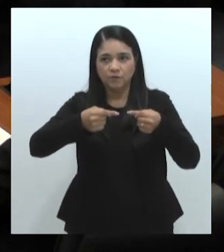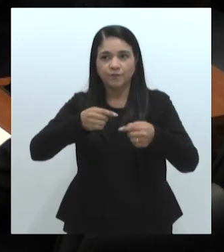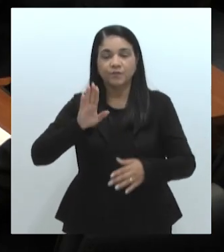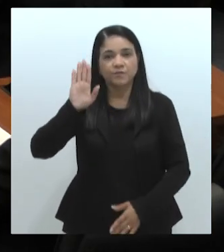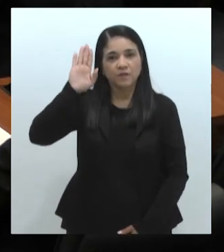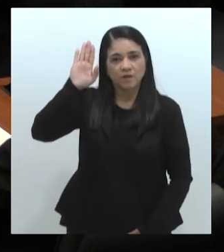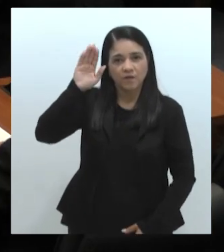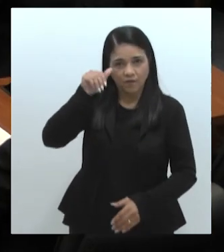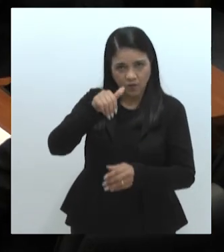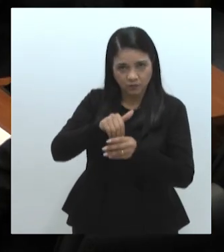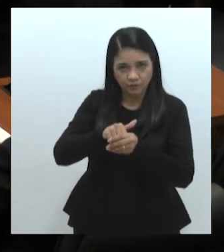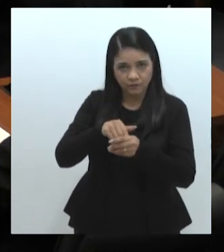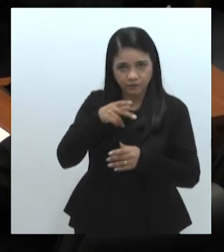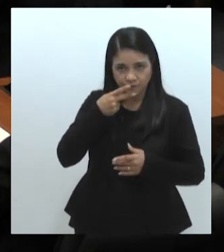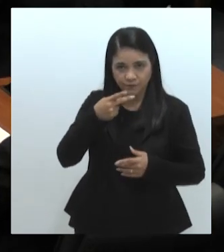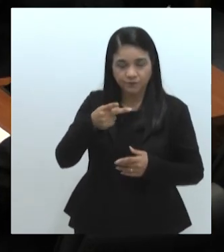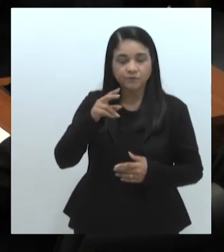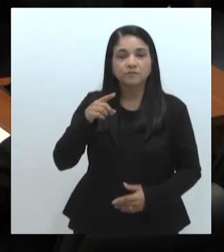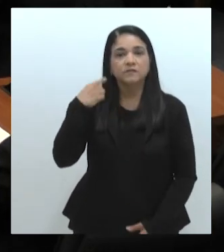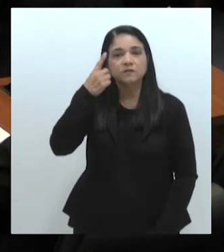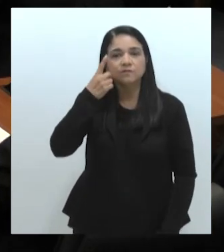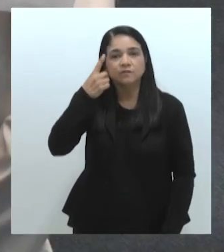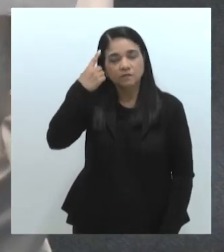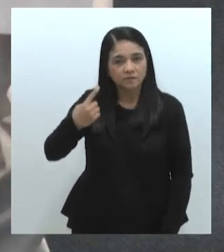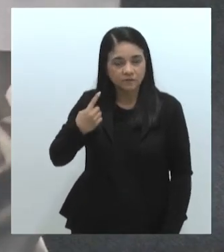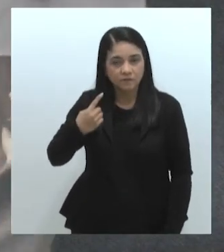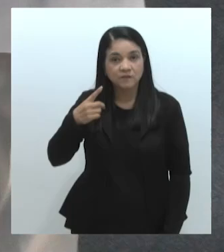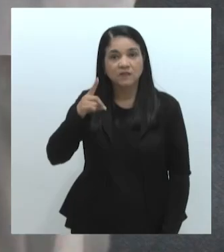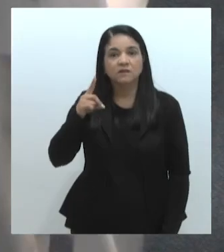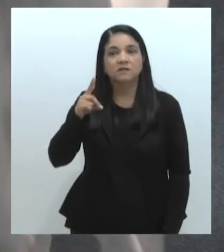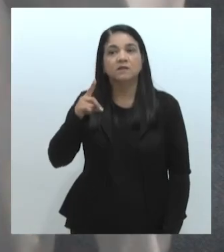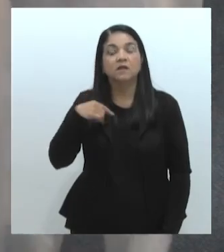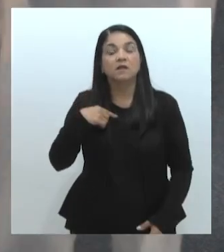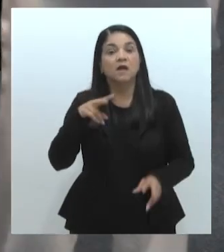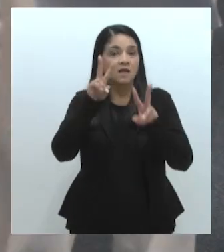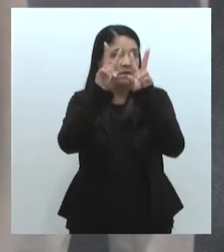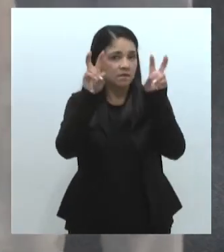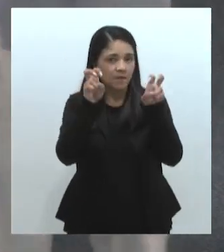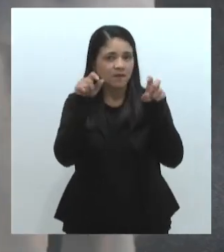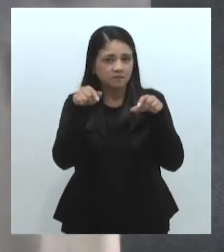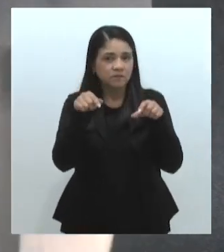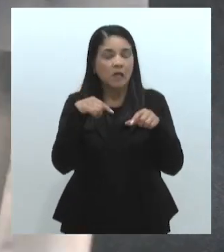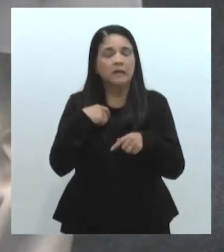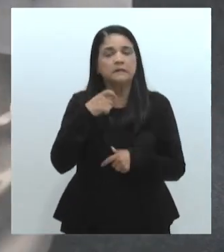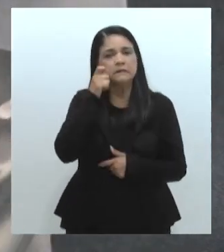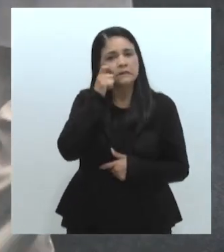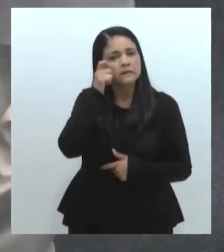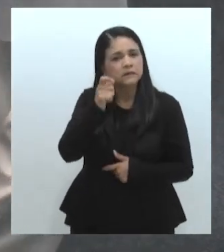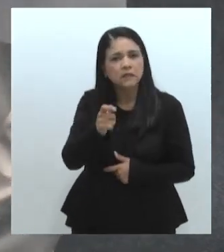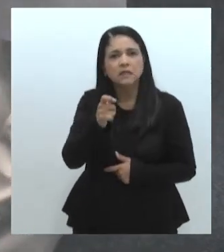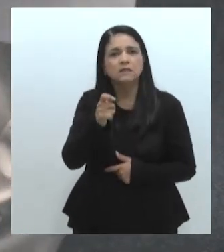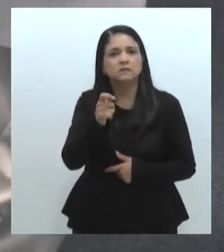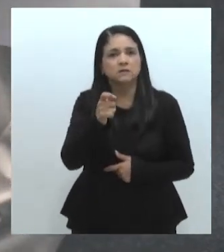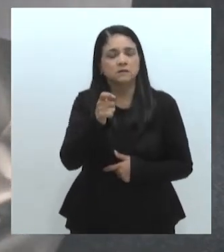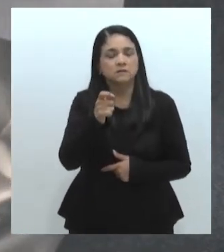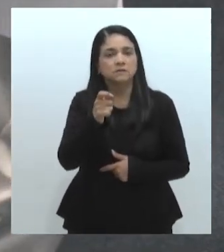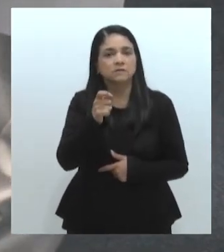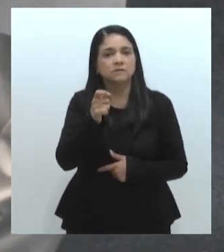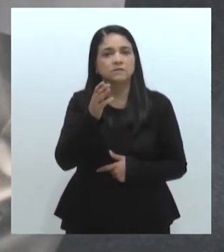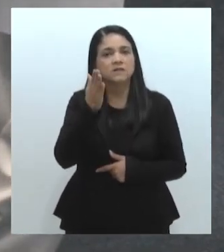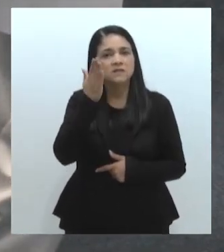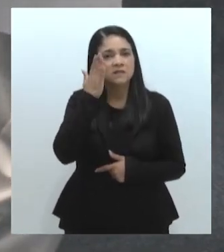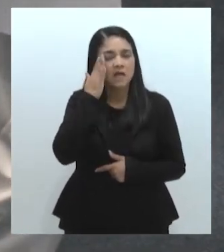voto. Dani, à vontade. Que eu acho que é a temática, inclusive, presidente, que muito lhe interessa, porque para quem vai para os